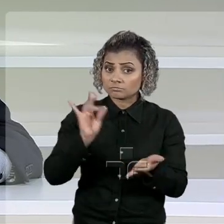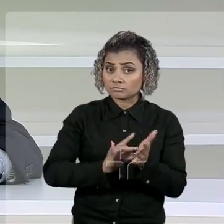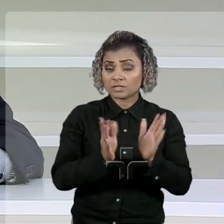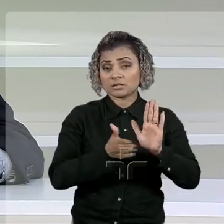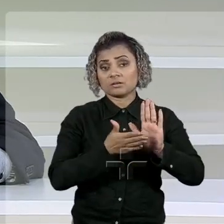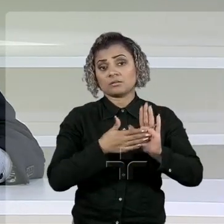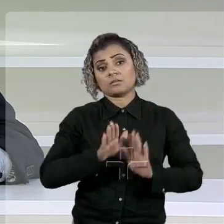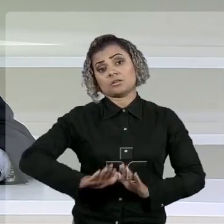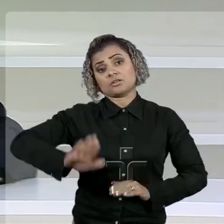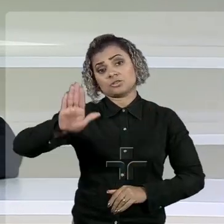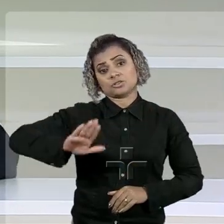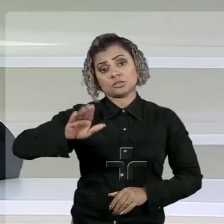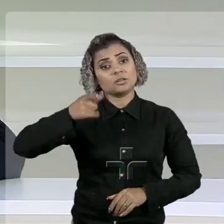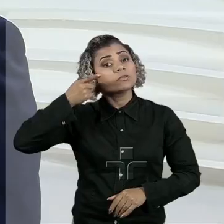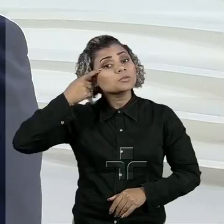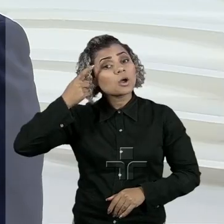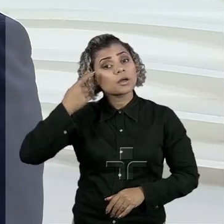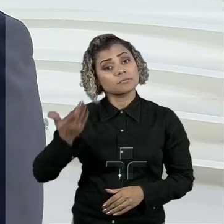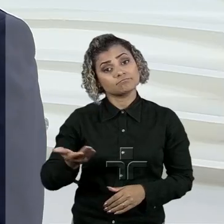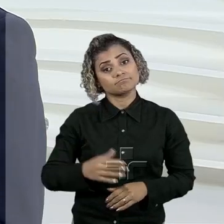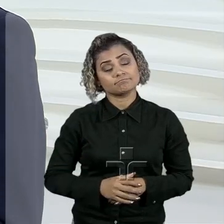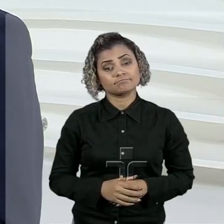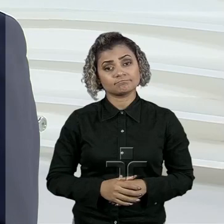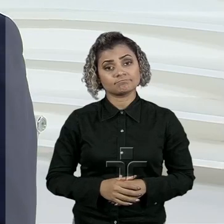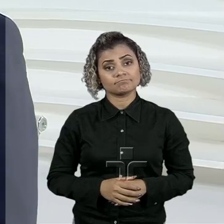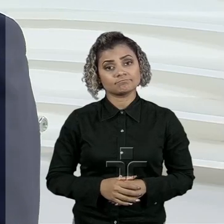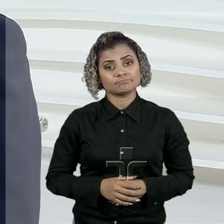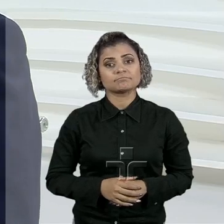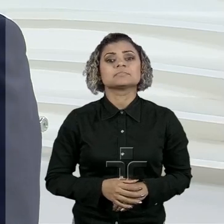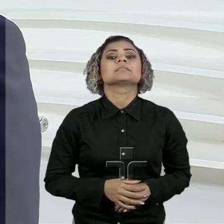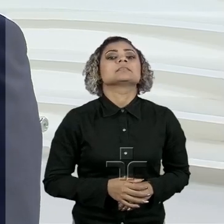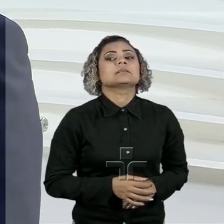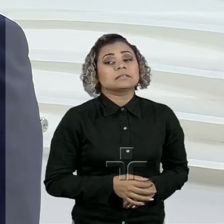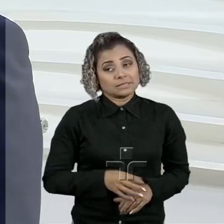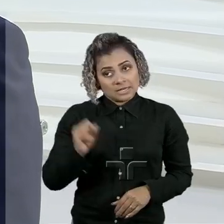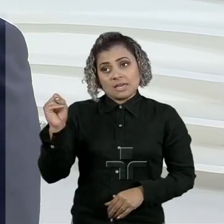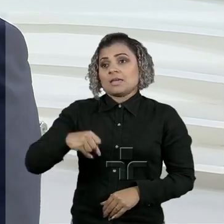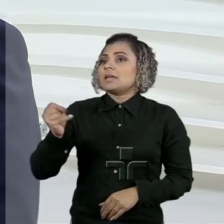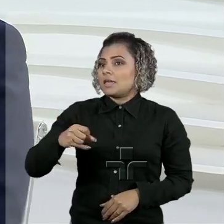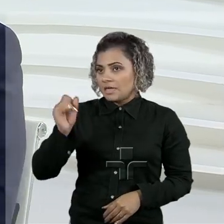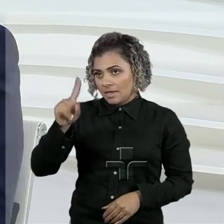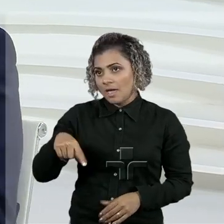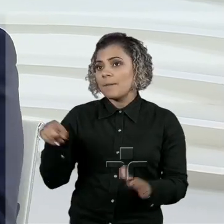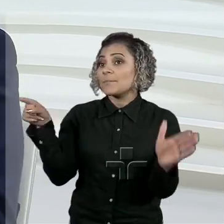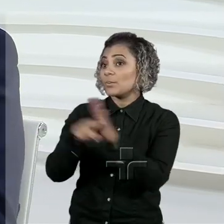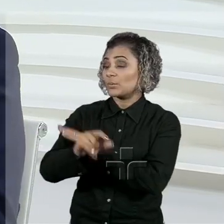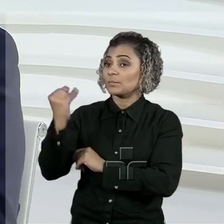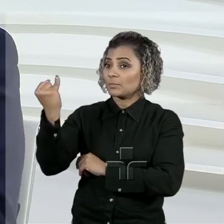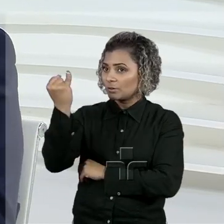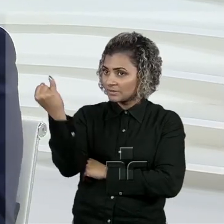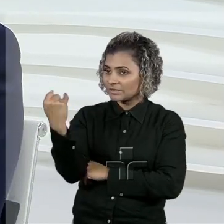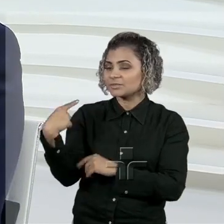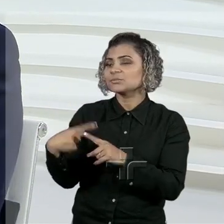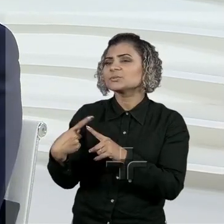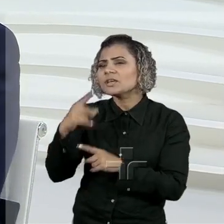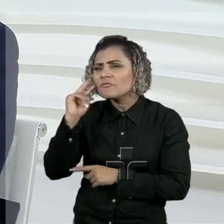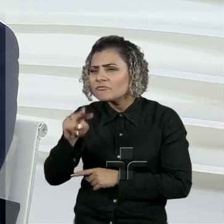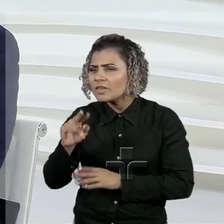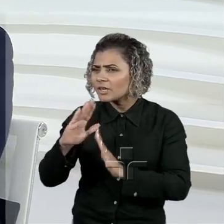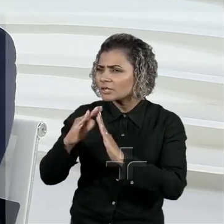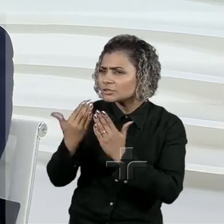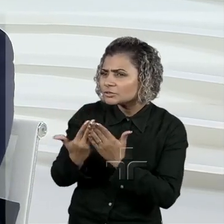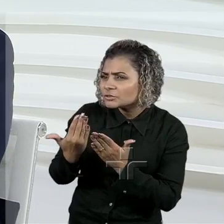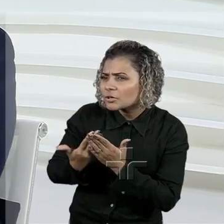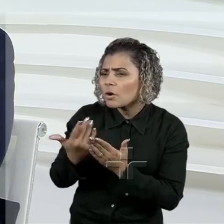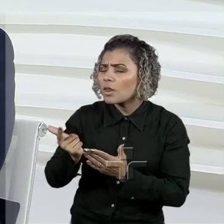candidato a governador do estado, João Dória. Bom, essa é uma pergunta muito importante. Quando a gente vai olhar os fatores de uma escola que tem